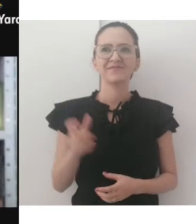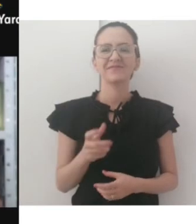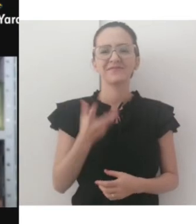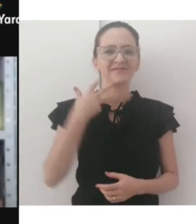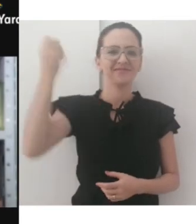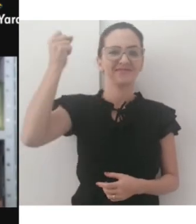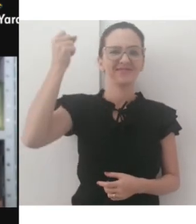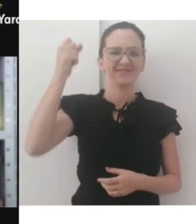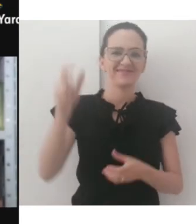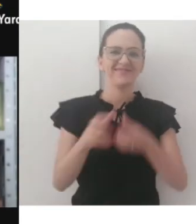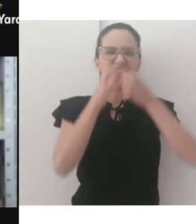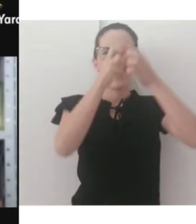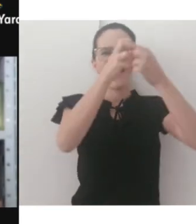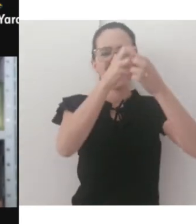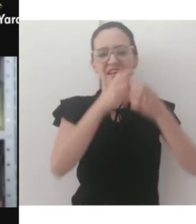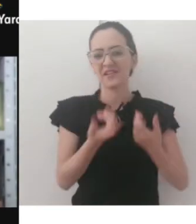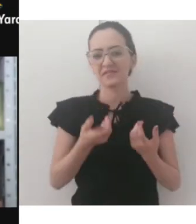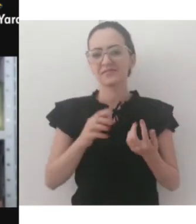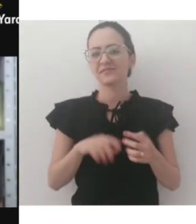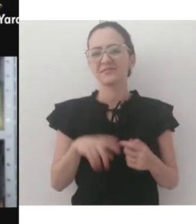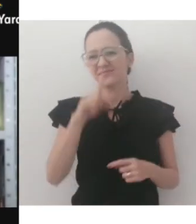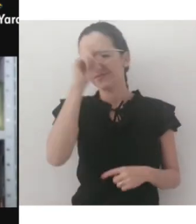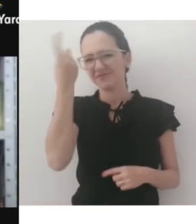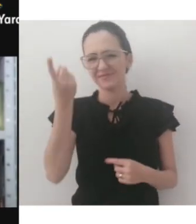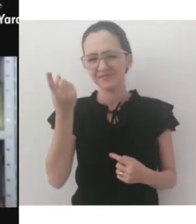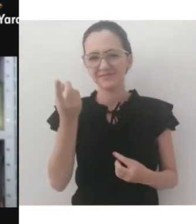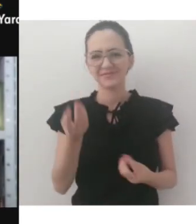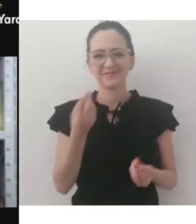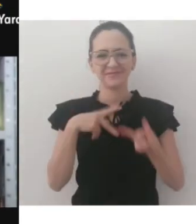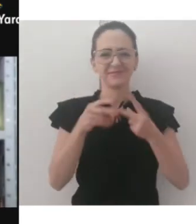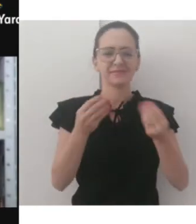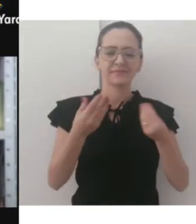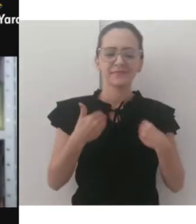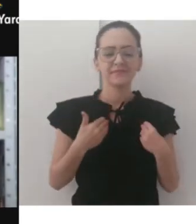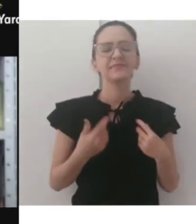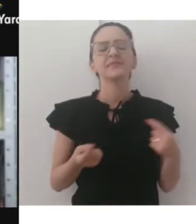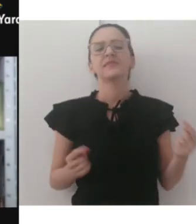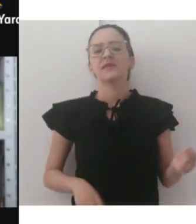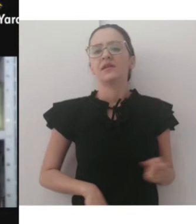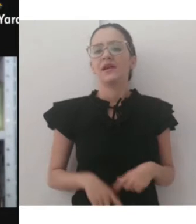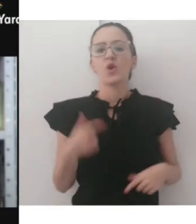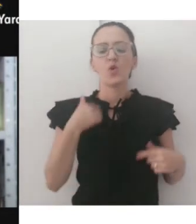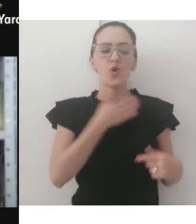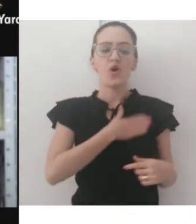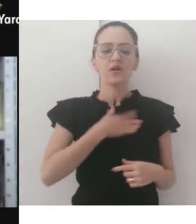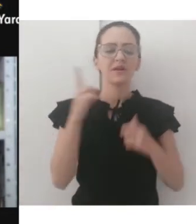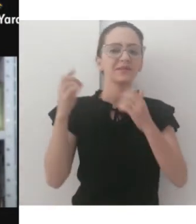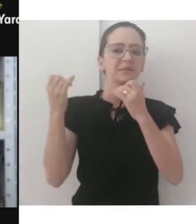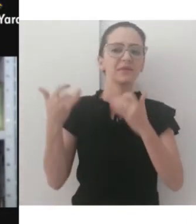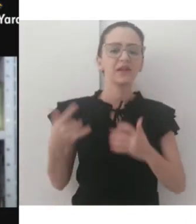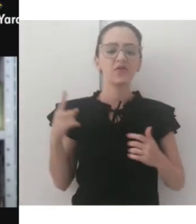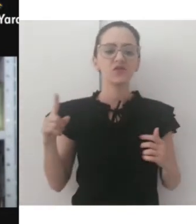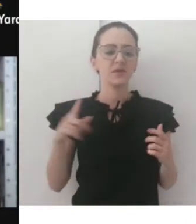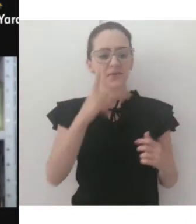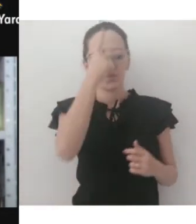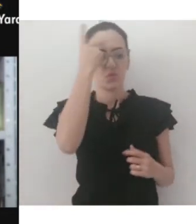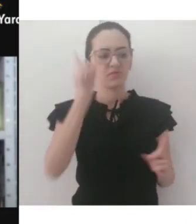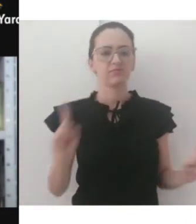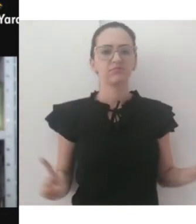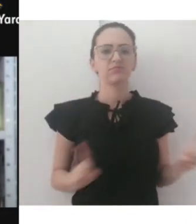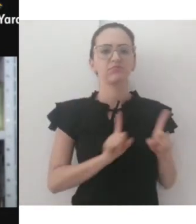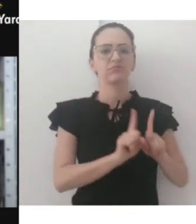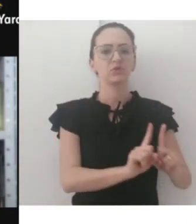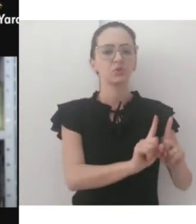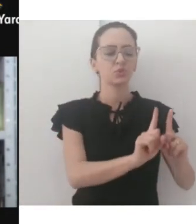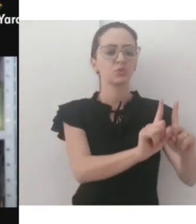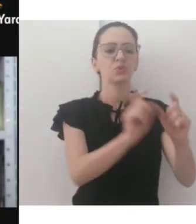inventa ou cria um prêmio para você. Eu queria que você comentasse essas duas questões, principalmente quando ele diz: ande com pessoas mais inteligentes